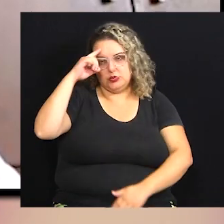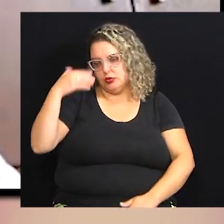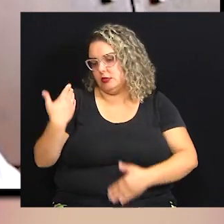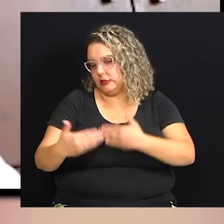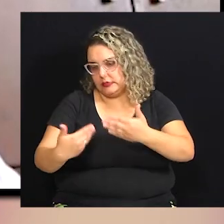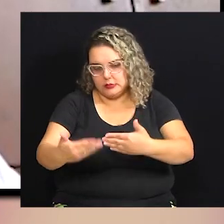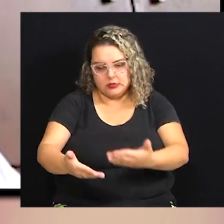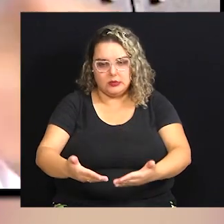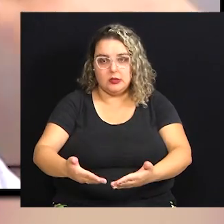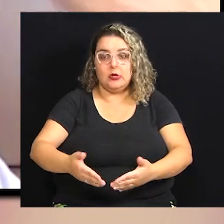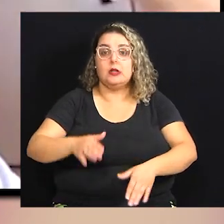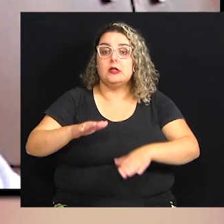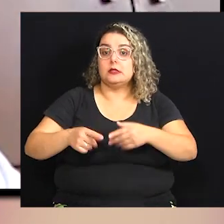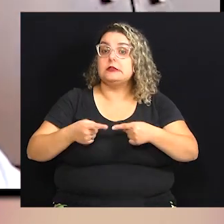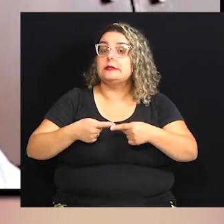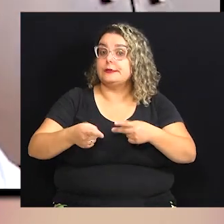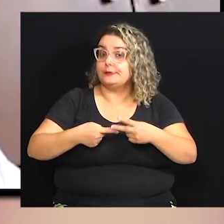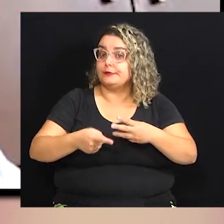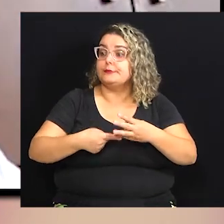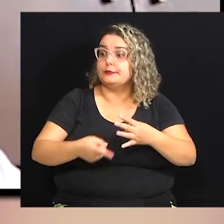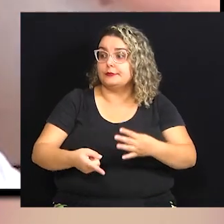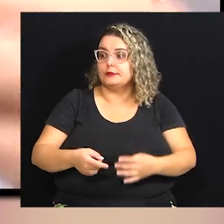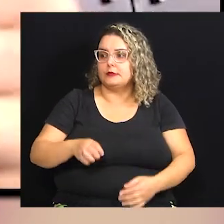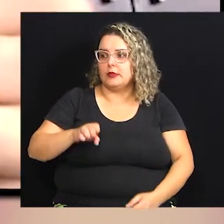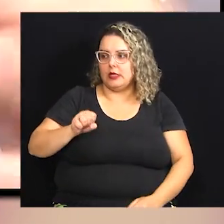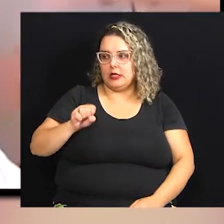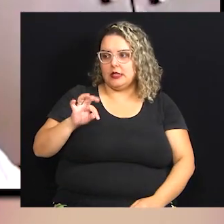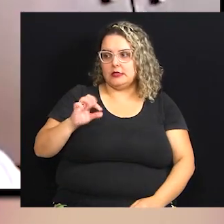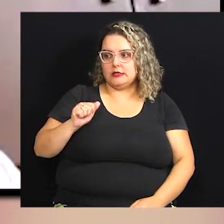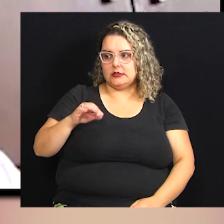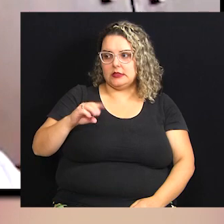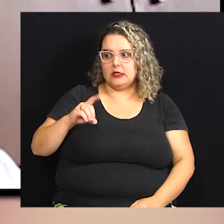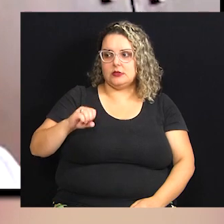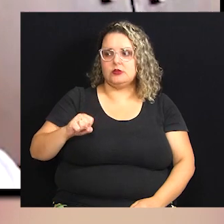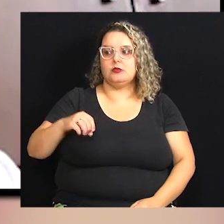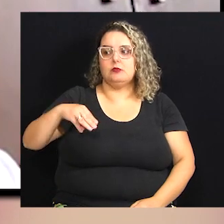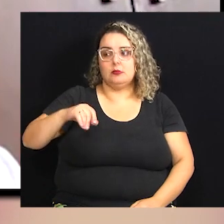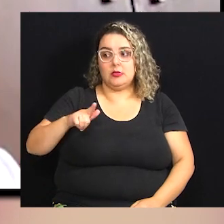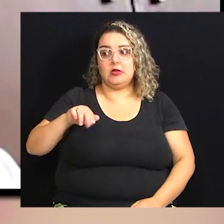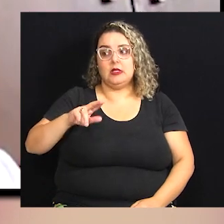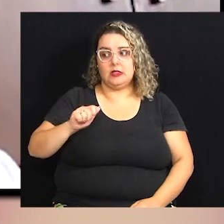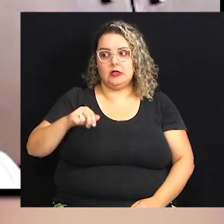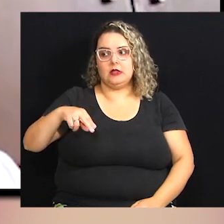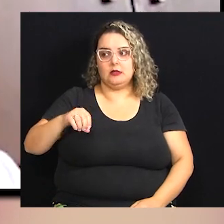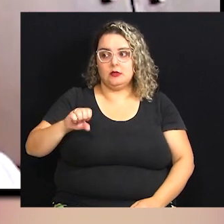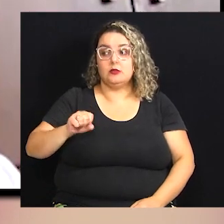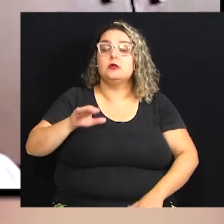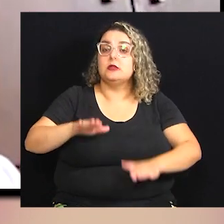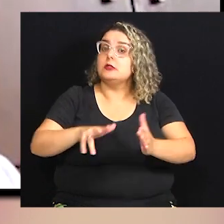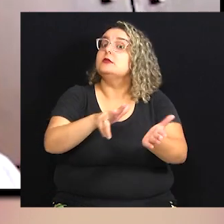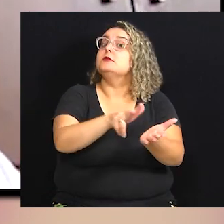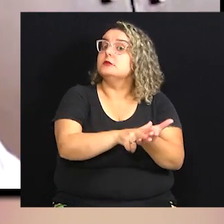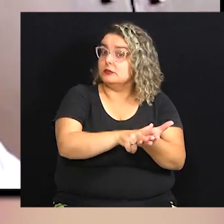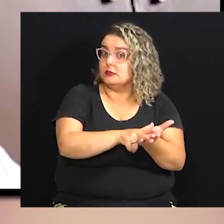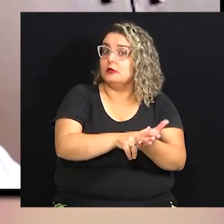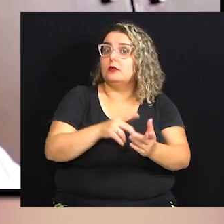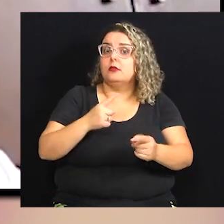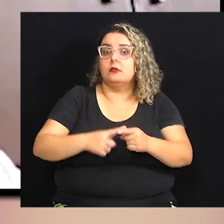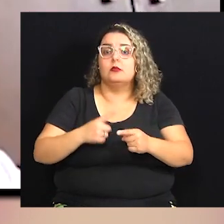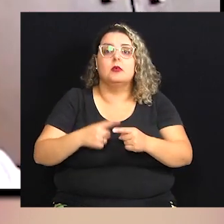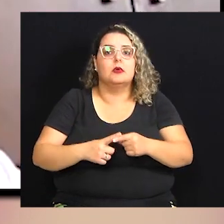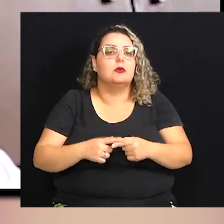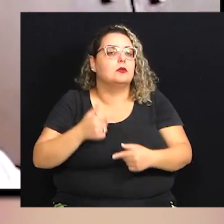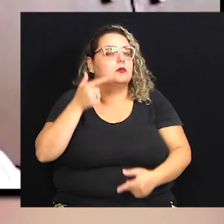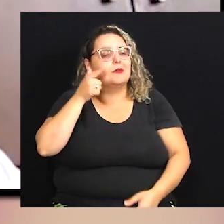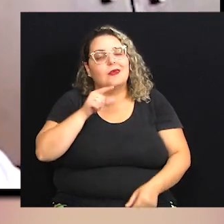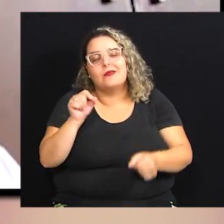durante dias, por vezes perdura durante semanas. Isso chama de status migranoso e, às vezes, até causa de internação hospitalar, porque se torna